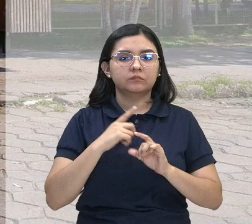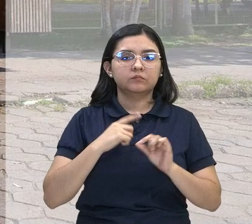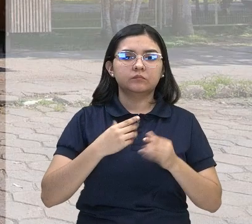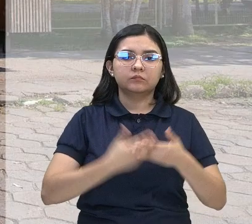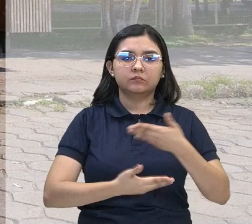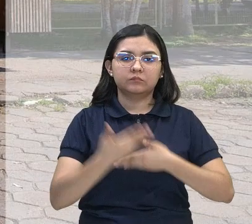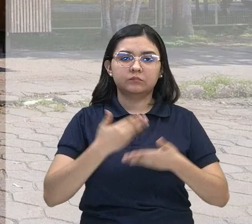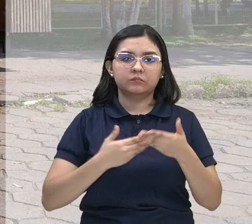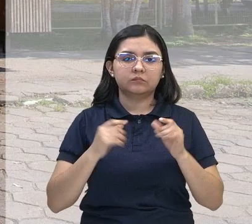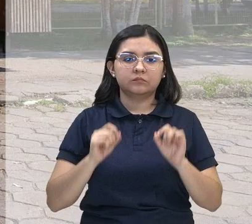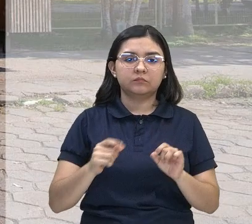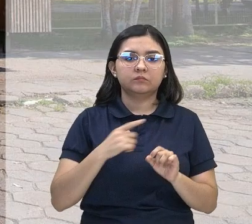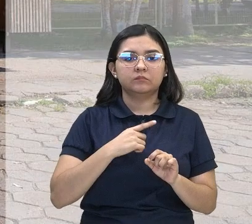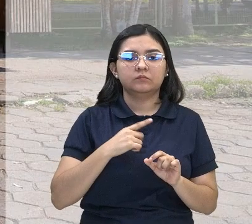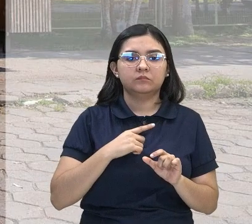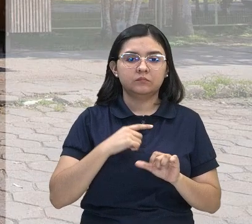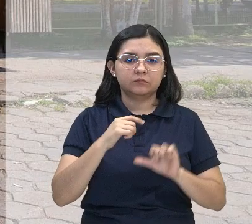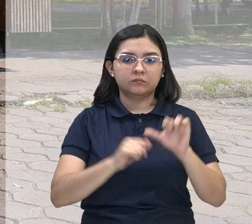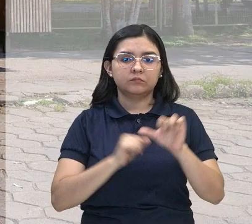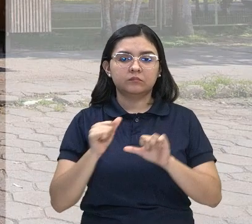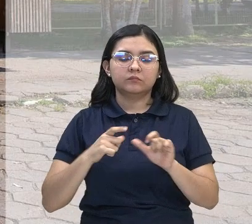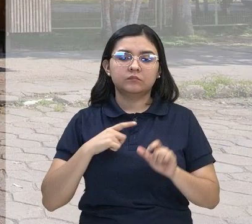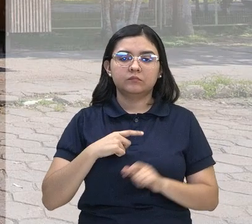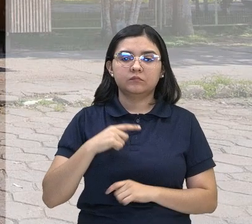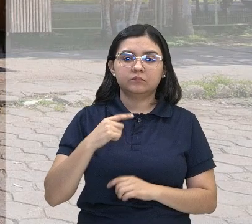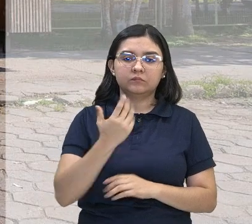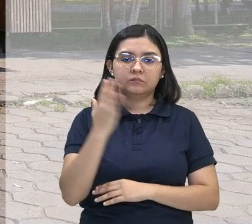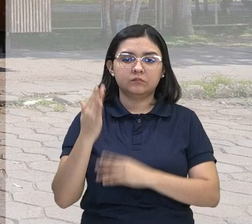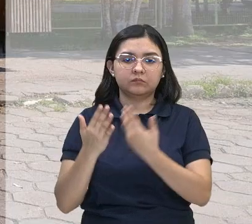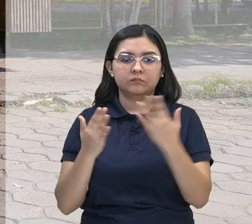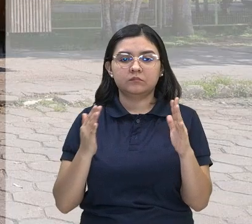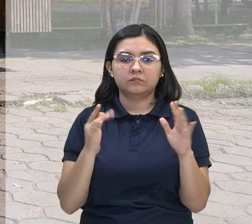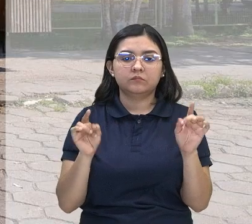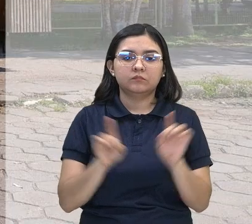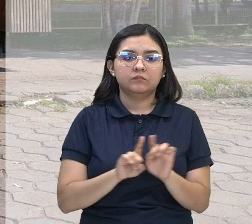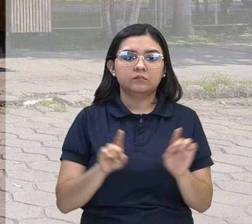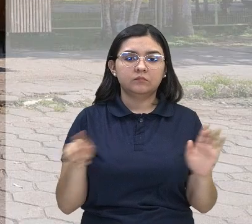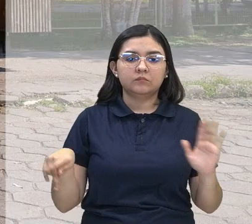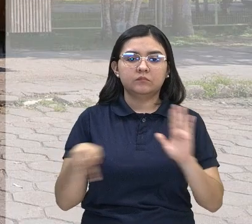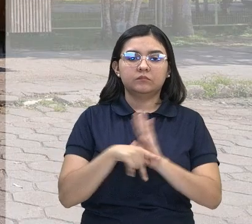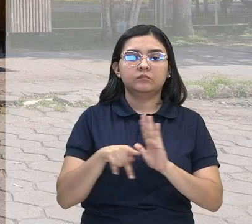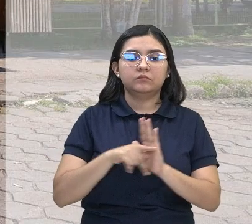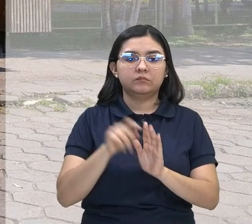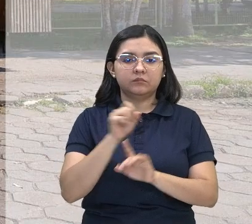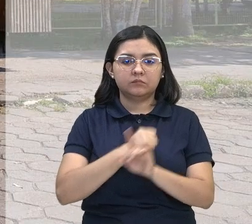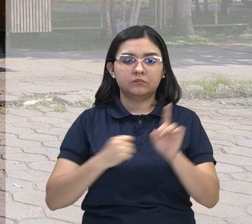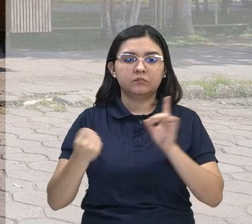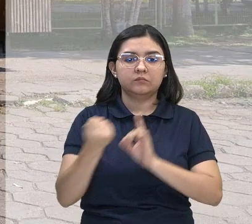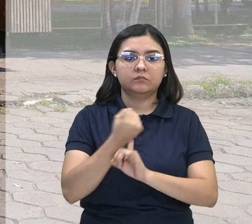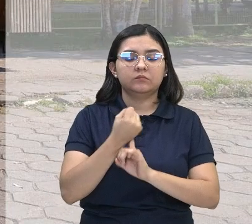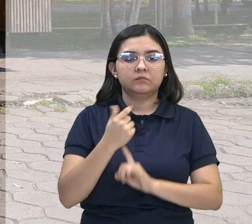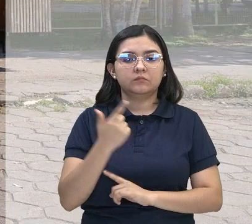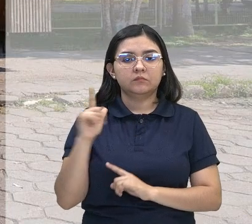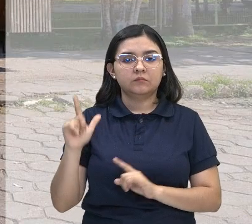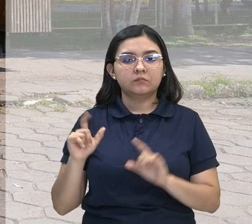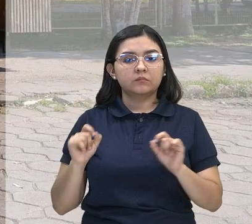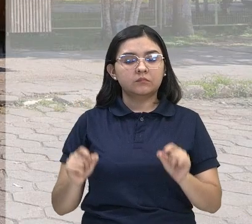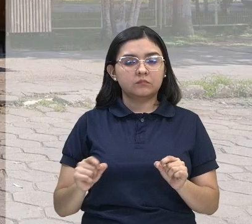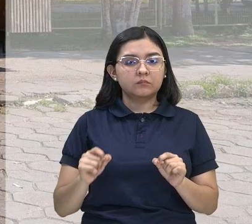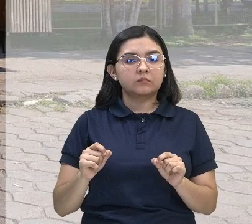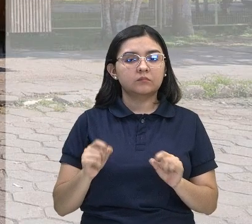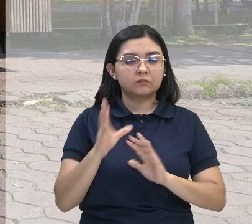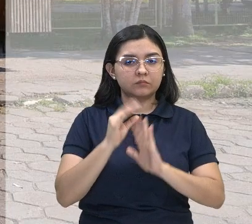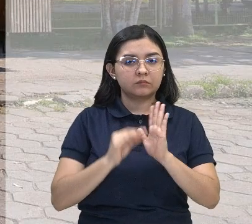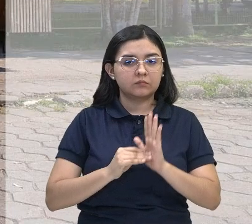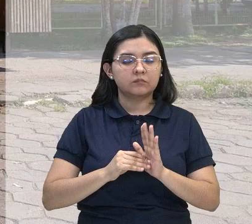interações moldam tanto a natureza quanto as próprias sociedades. É um outro ponto que nós queremos